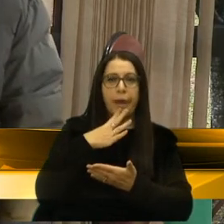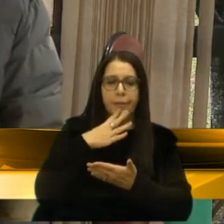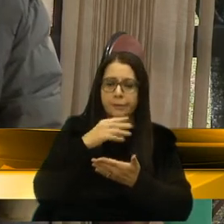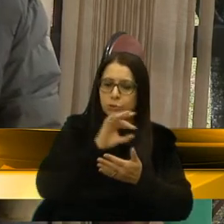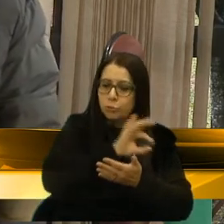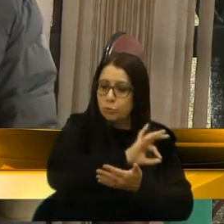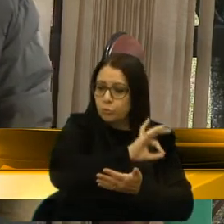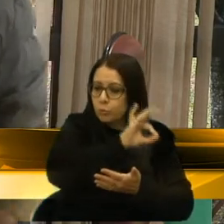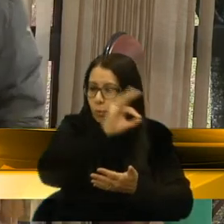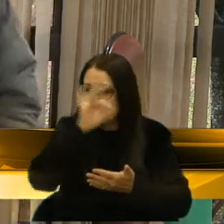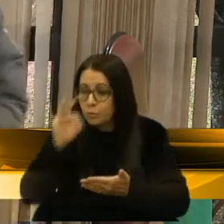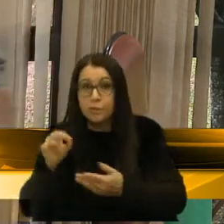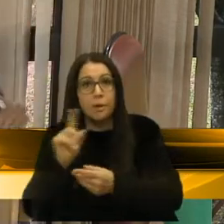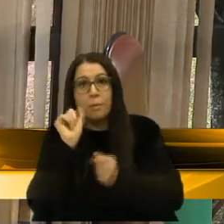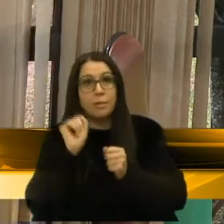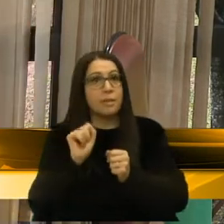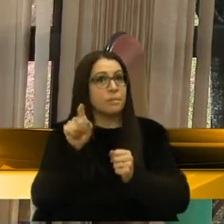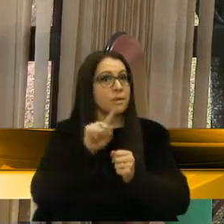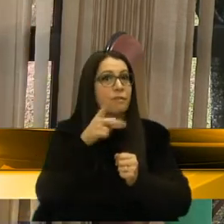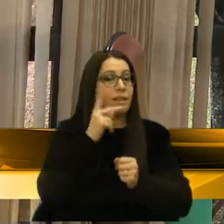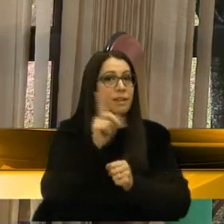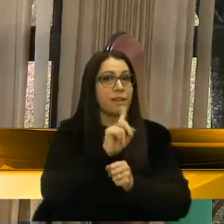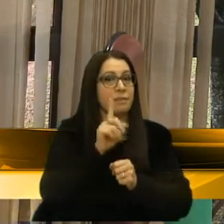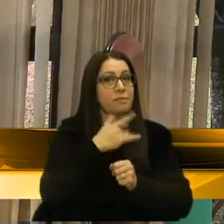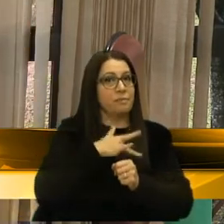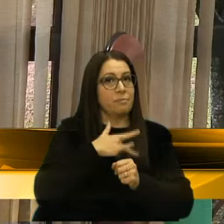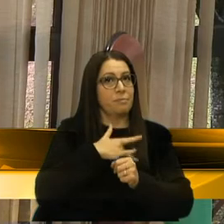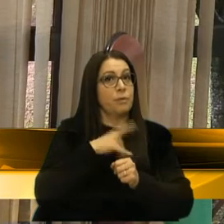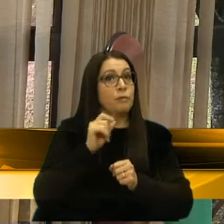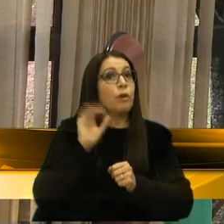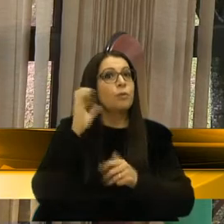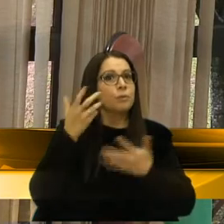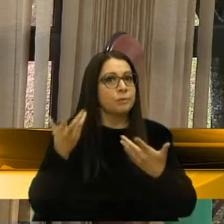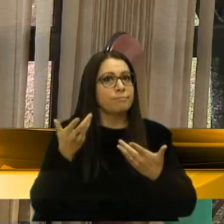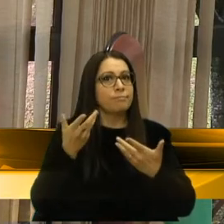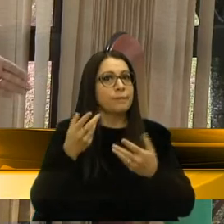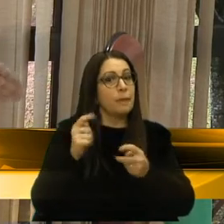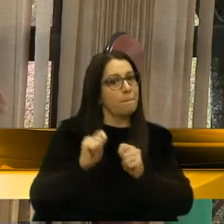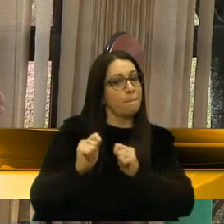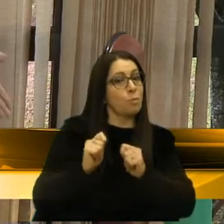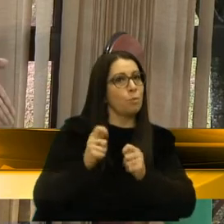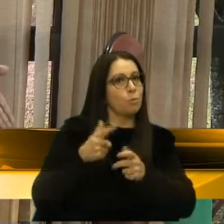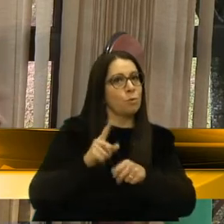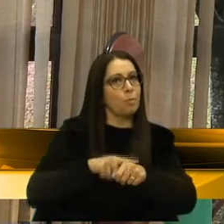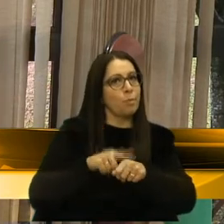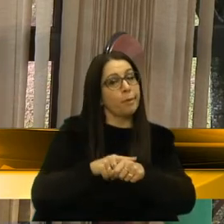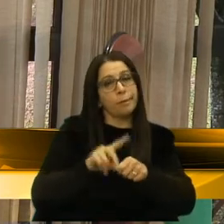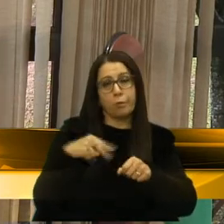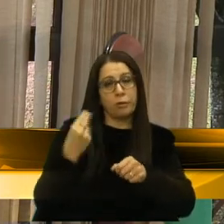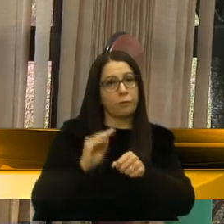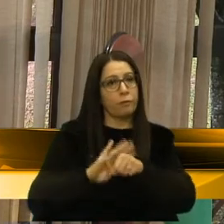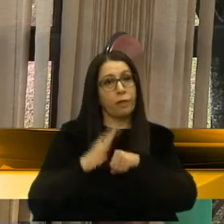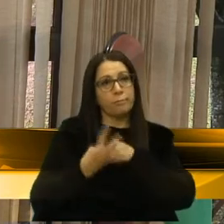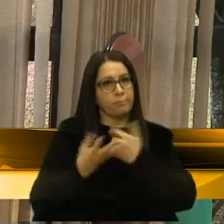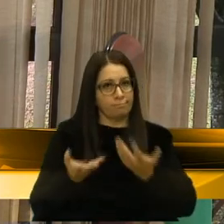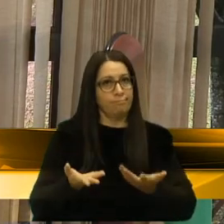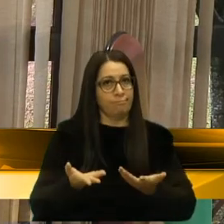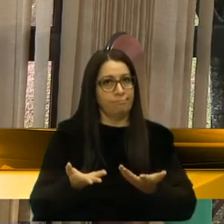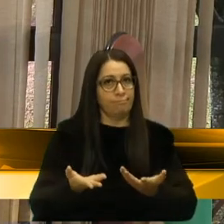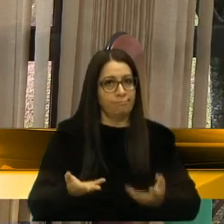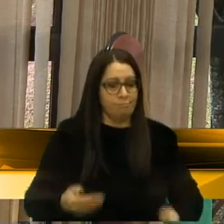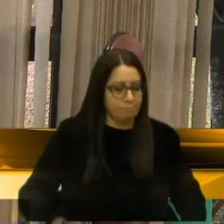pavio e não podemos aqui negar infelizmente foi uma situação que segura um pouquinho foi esse momento que nós estamos vivendo